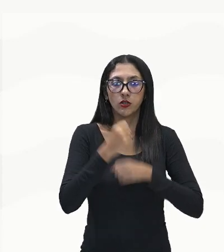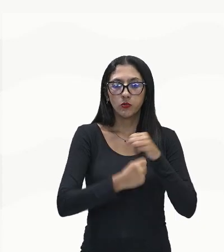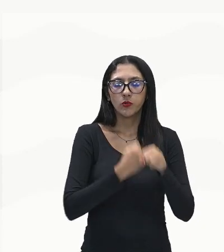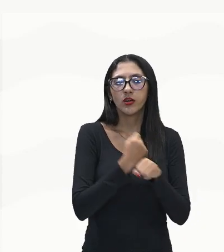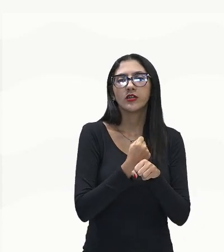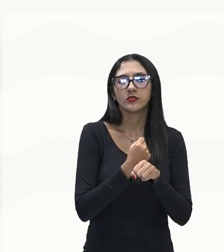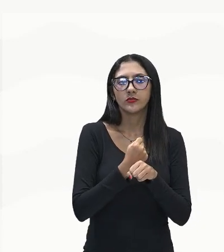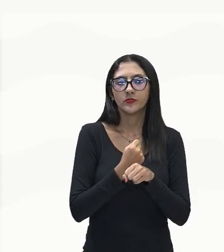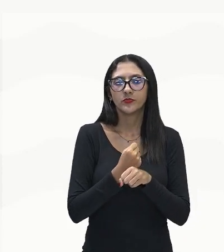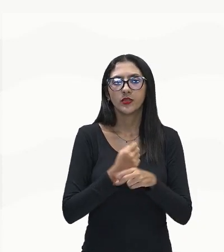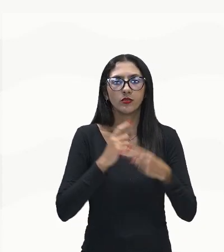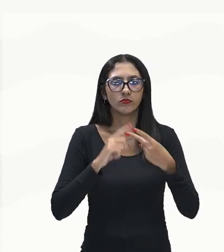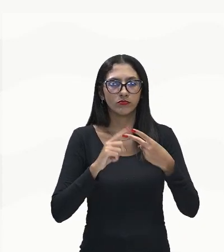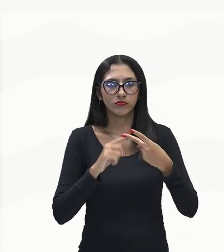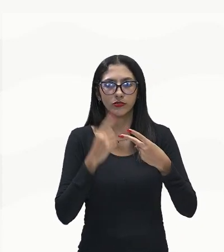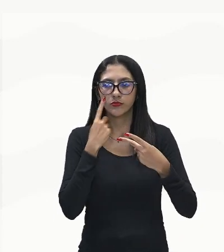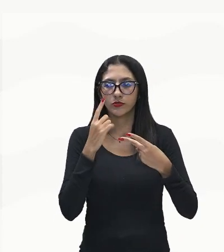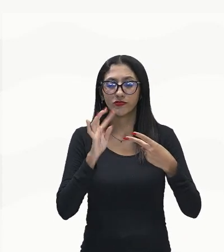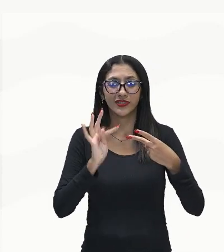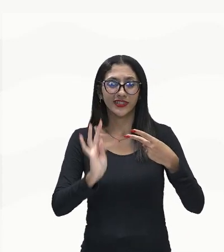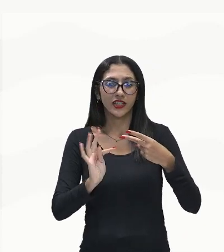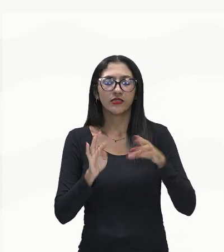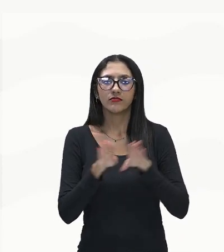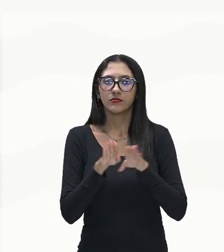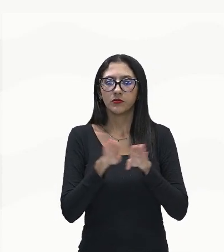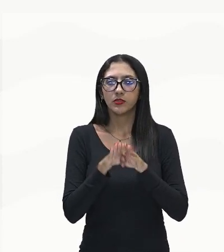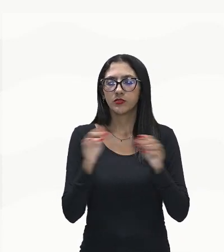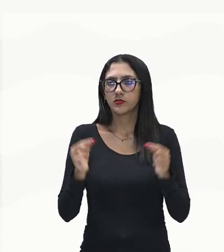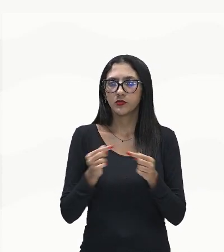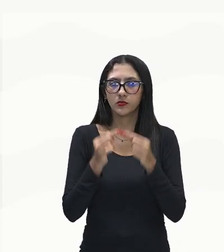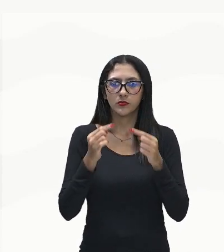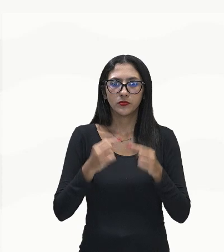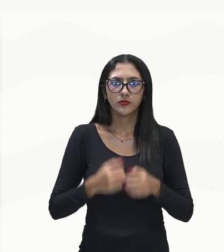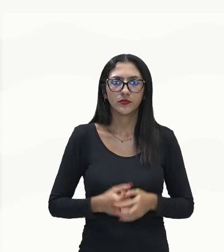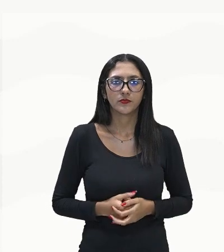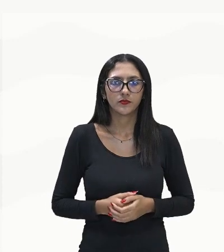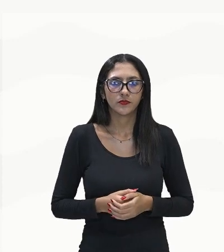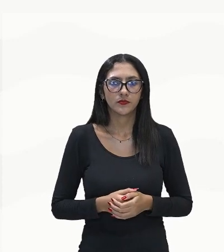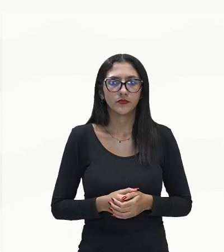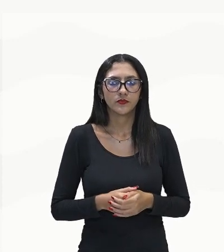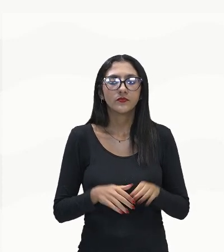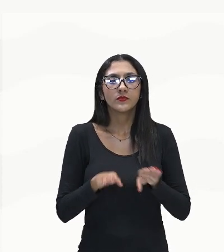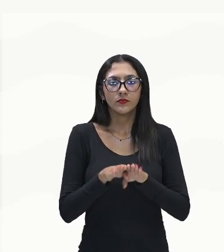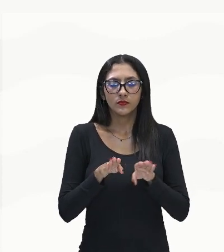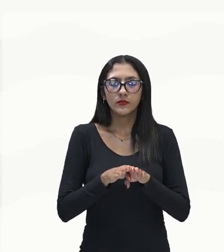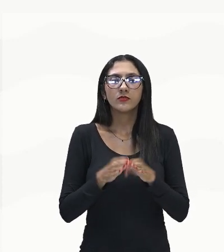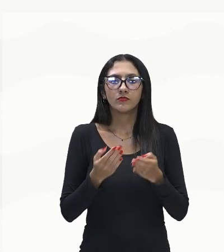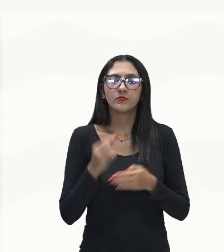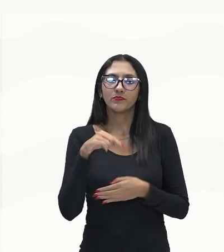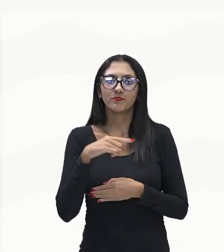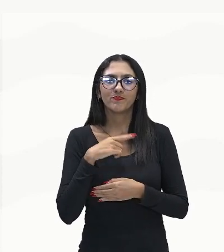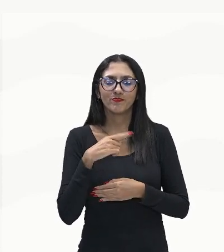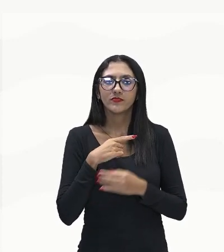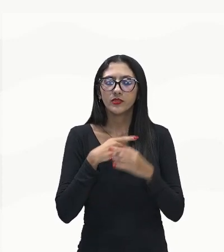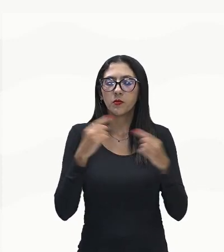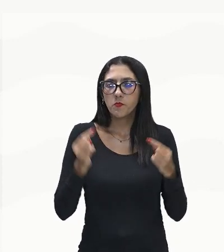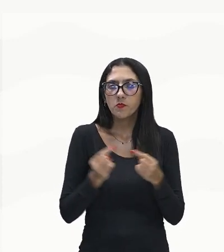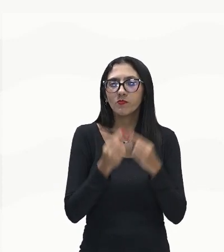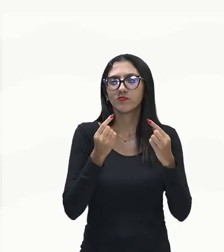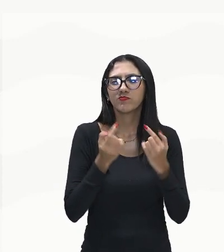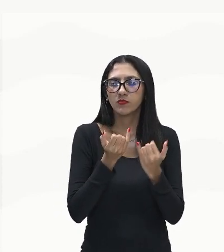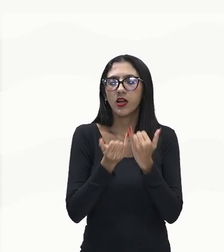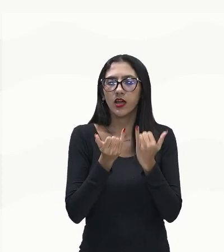o nosso tempo está em anos, ok? Então, realmente, os dois estão na mesma unidade